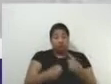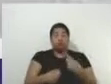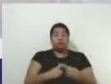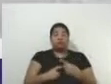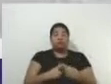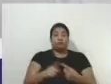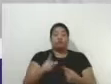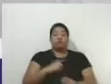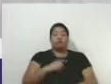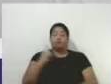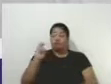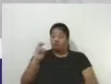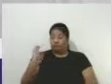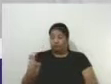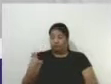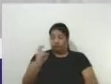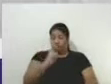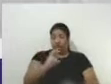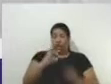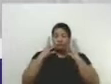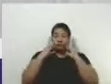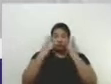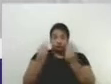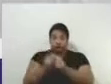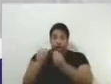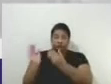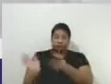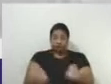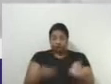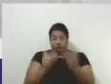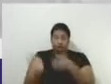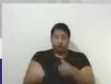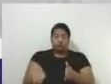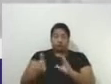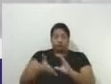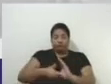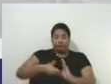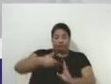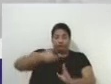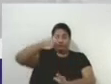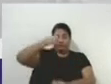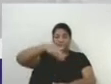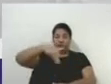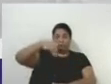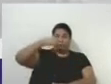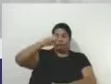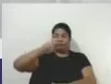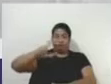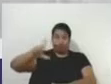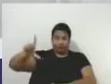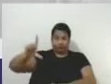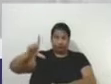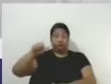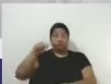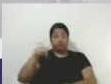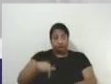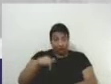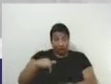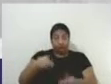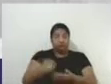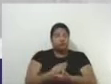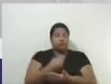aqui de Botucatu. Botucatu é a cidade que mais produz mel e todos os